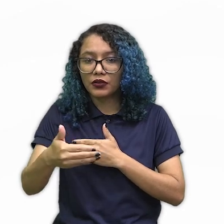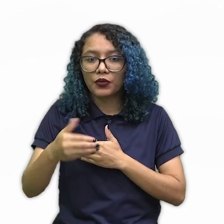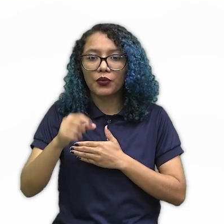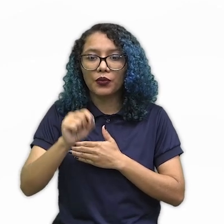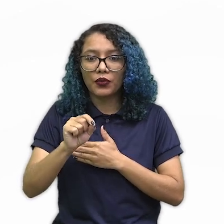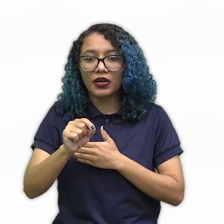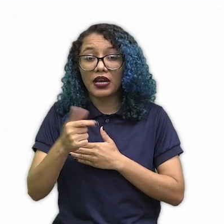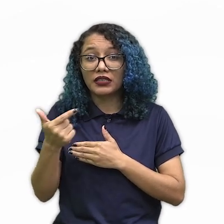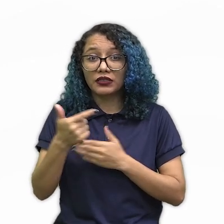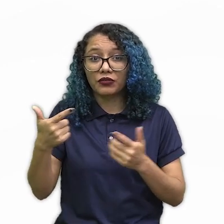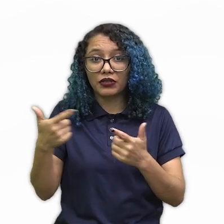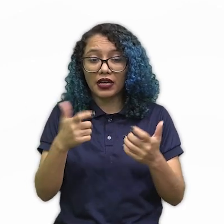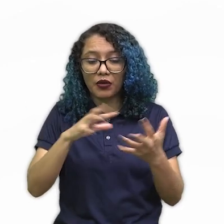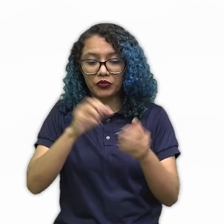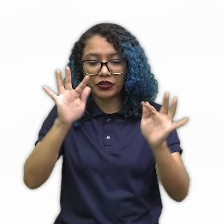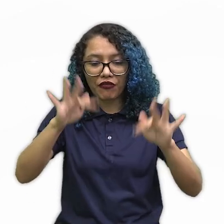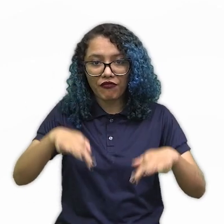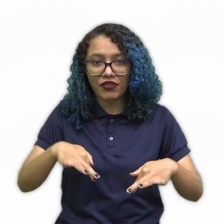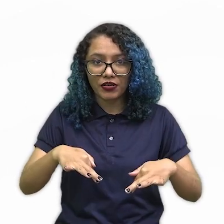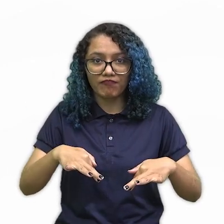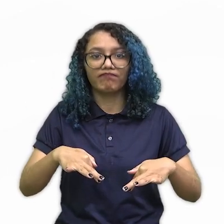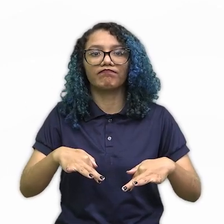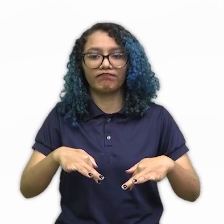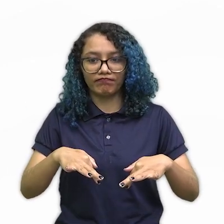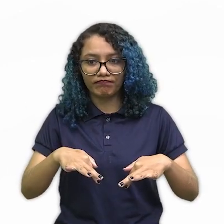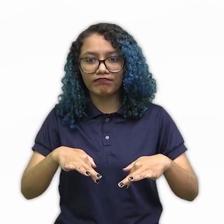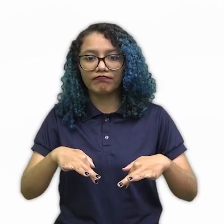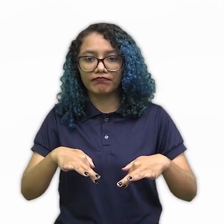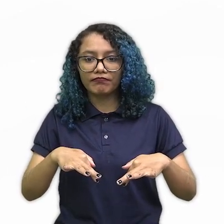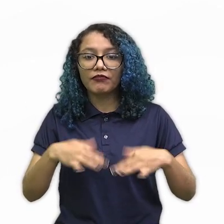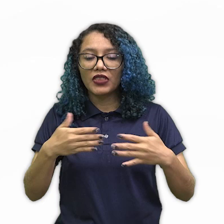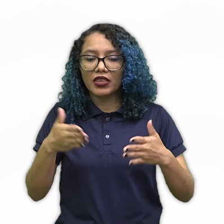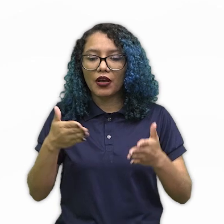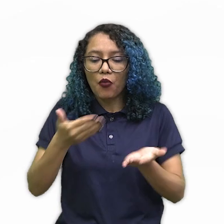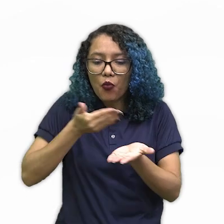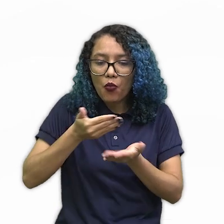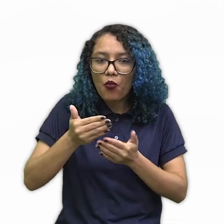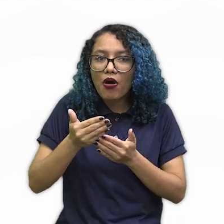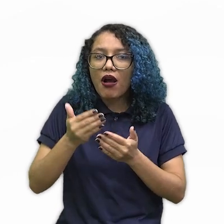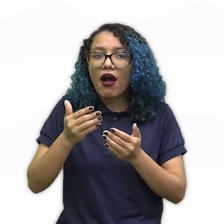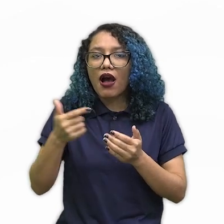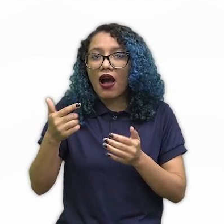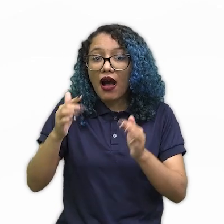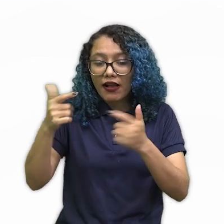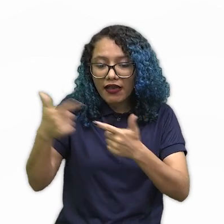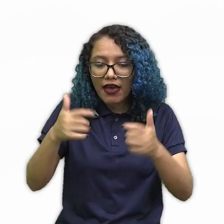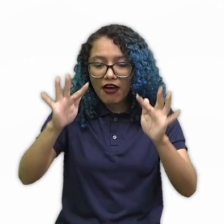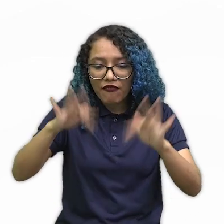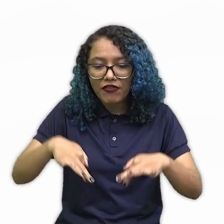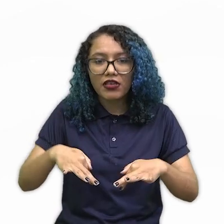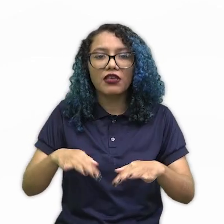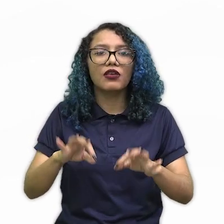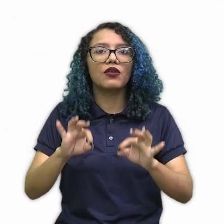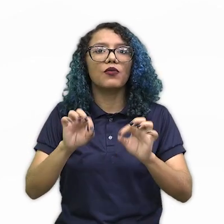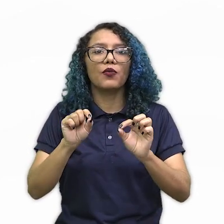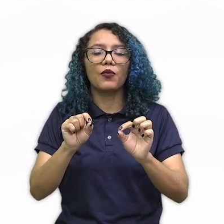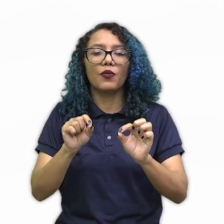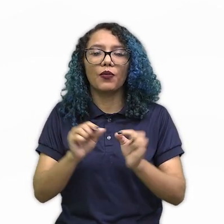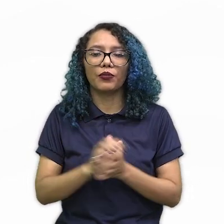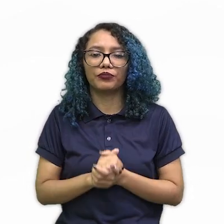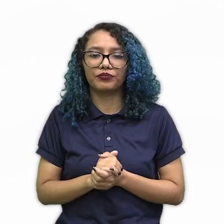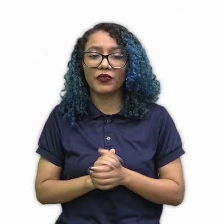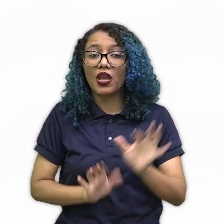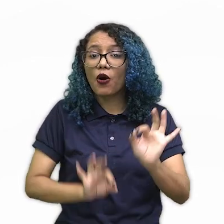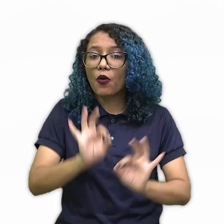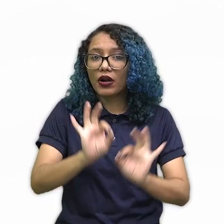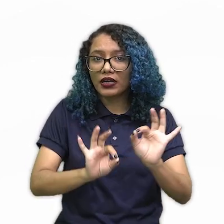tem o fim da Segunda Guerra Mundial. Então, a partir desse momento, quando a Segunda Guerra Mundial acaba, a ordem